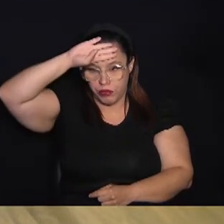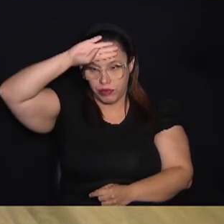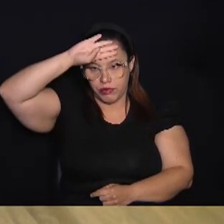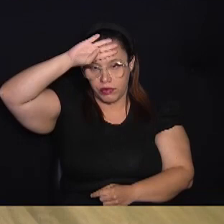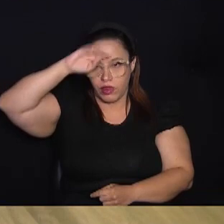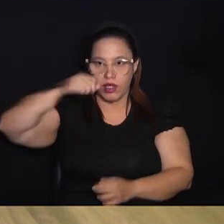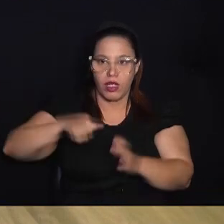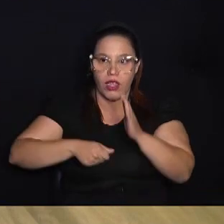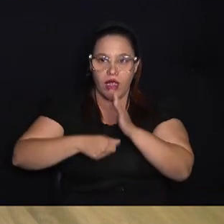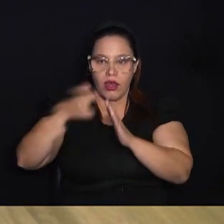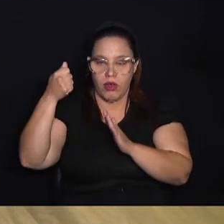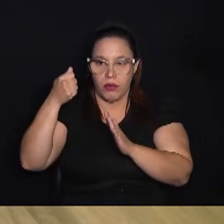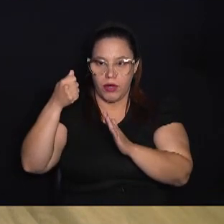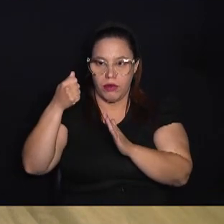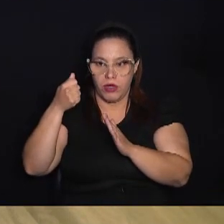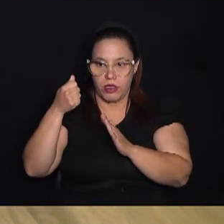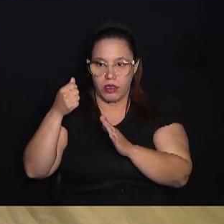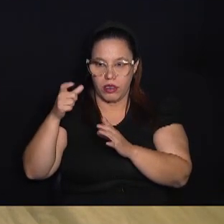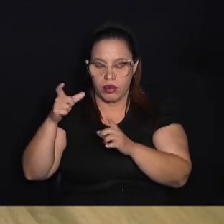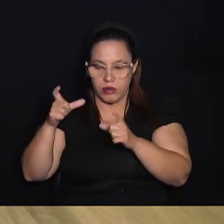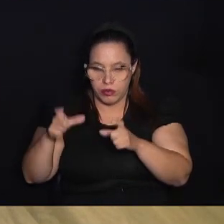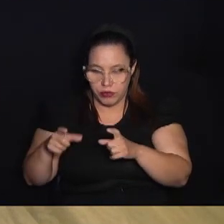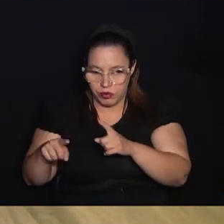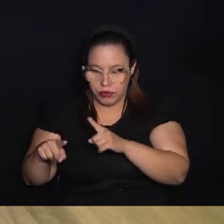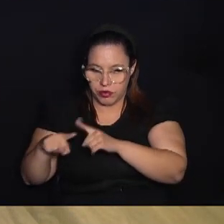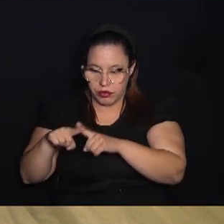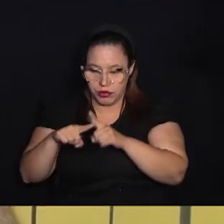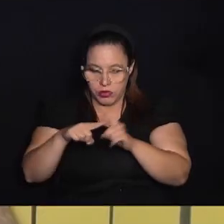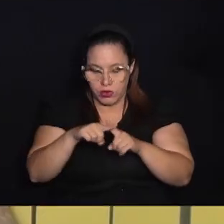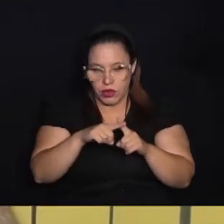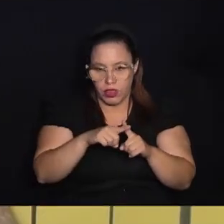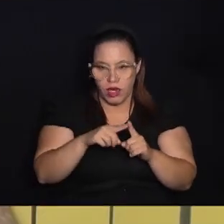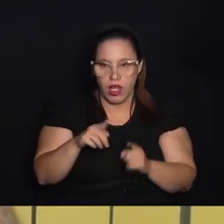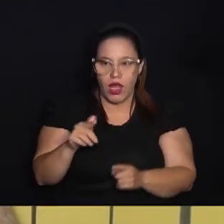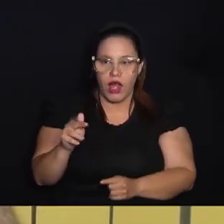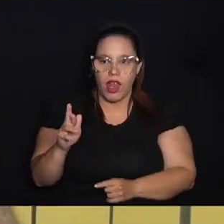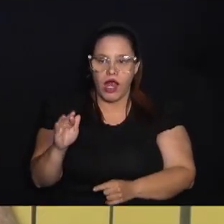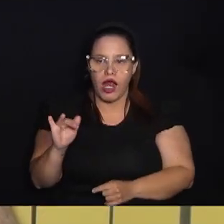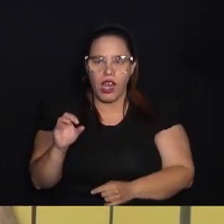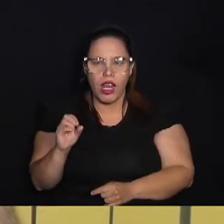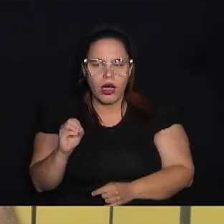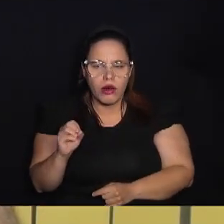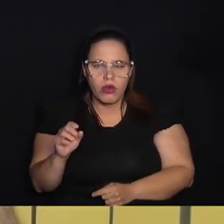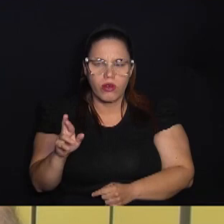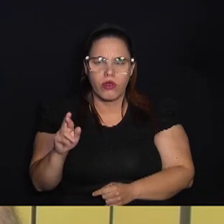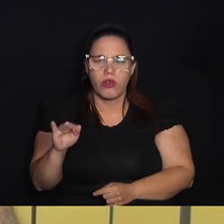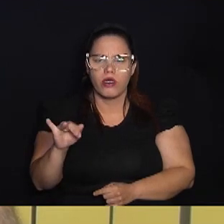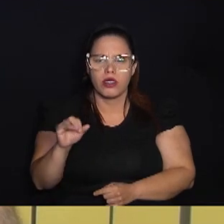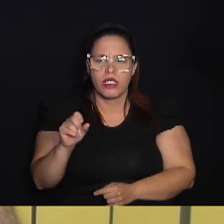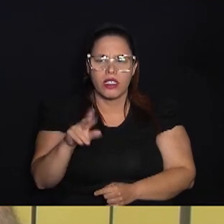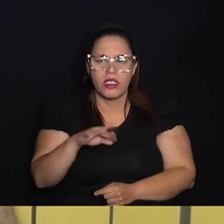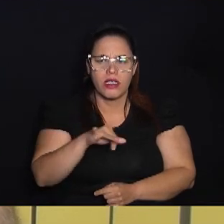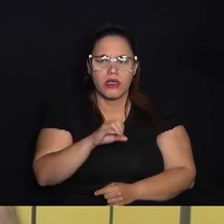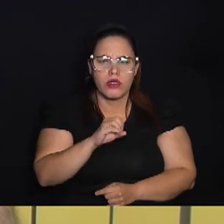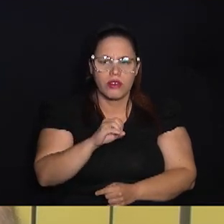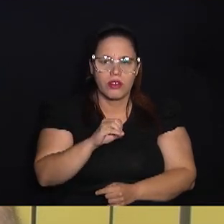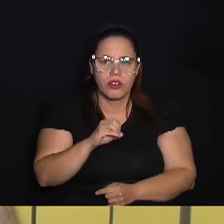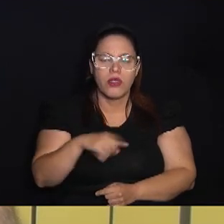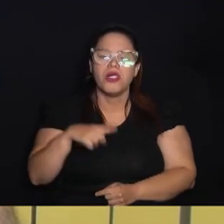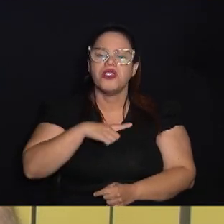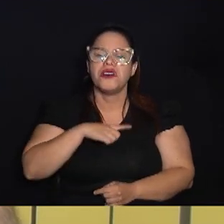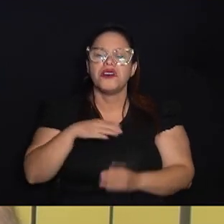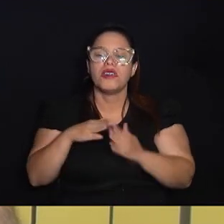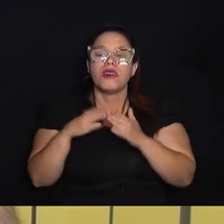primeiro cemitério tem um local de enterramento que é esse da do Largo do Rosário que é onde tinha a Igreja do Rosário Por que que onde tinha a Igreja do